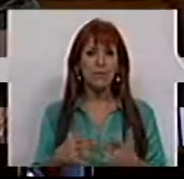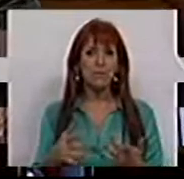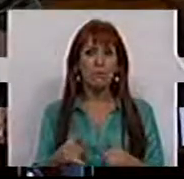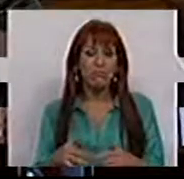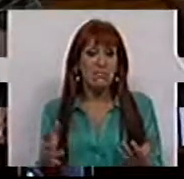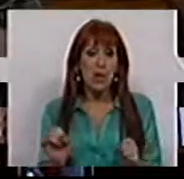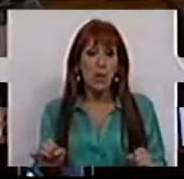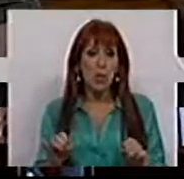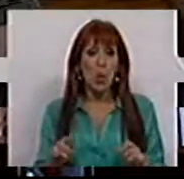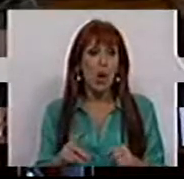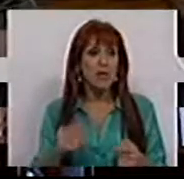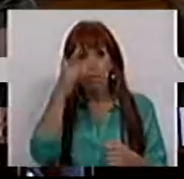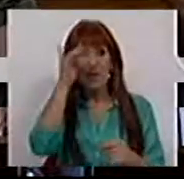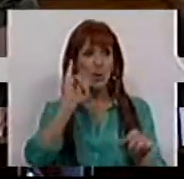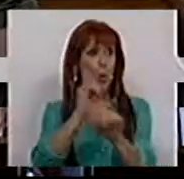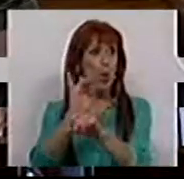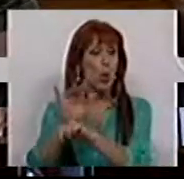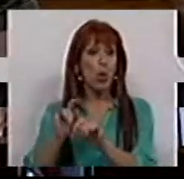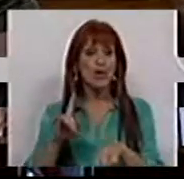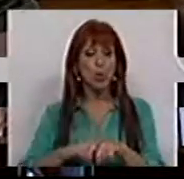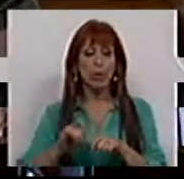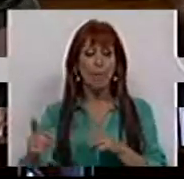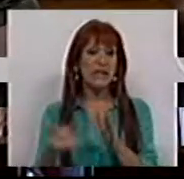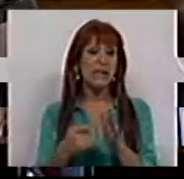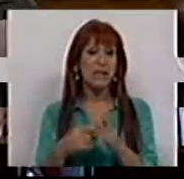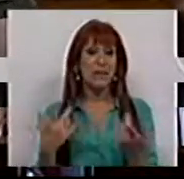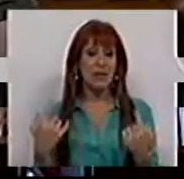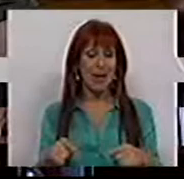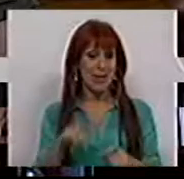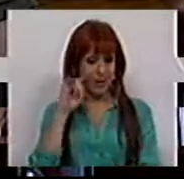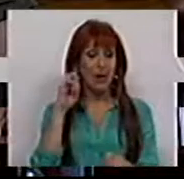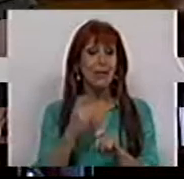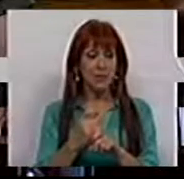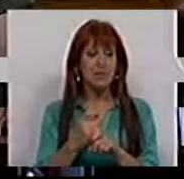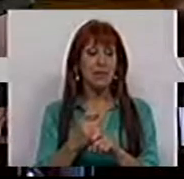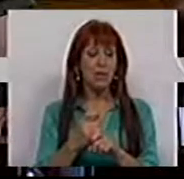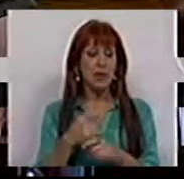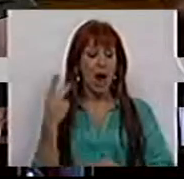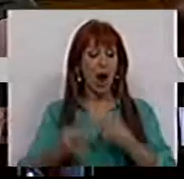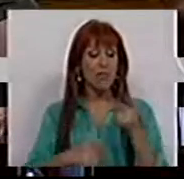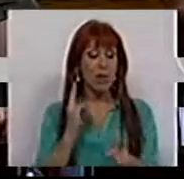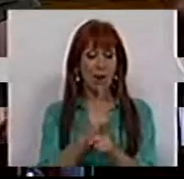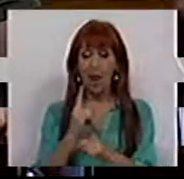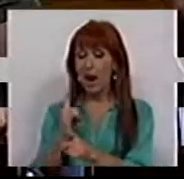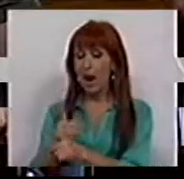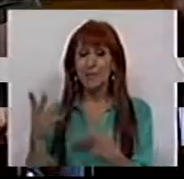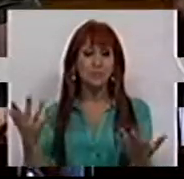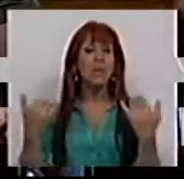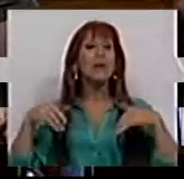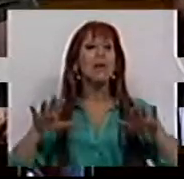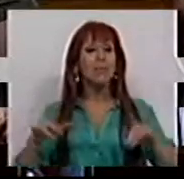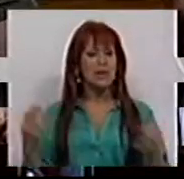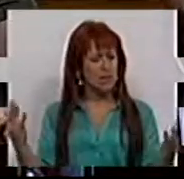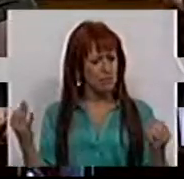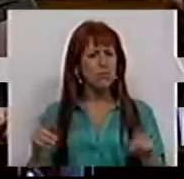que, enfim, não tínhamos os pareceres e todo o tempo necessário que exigia a avaliação das mesmas. Em todo o caso,